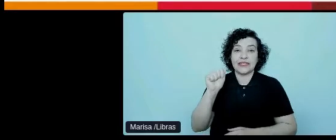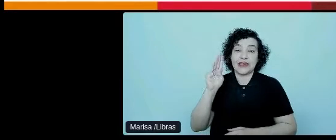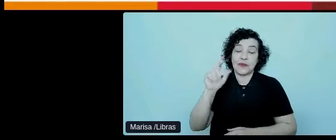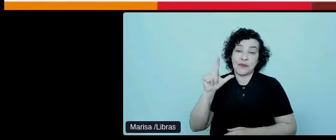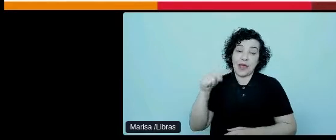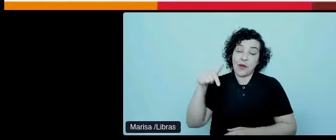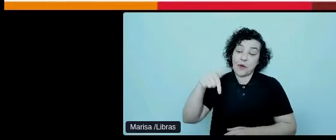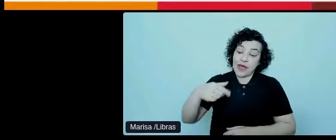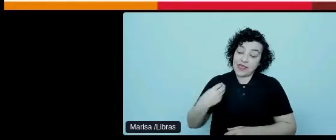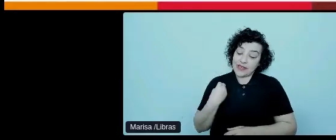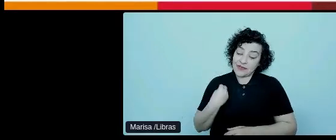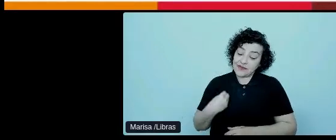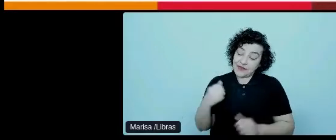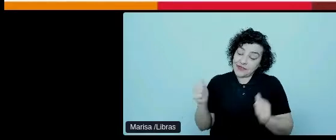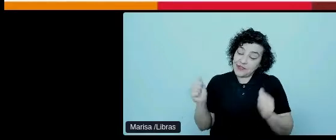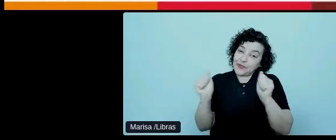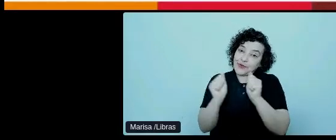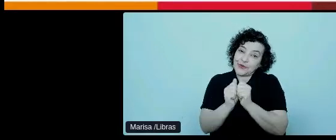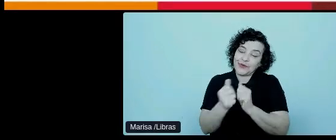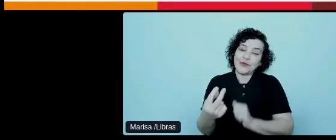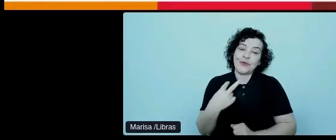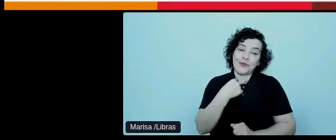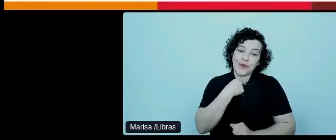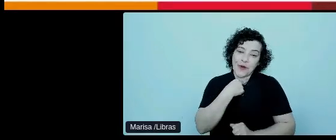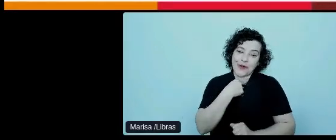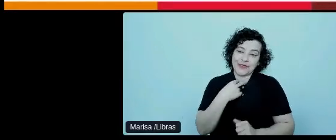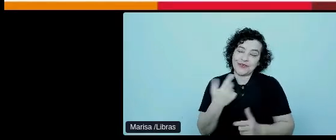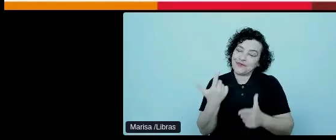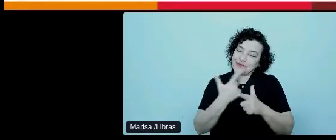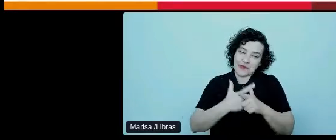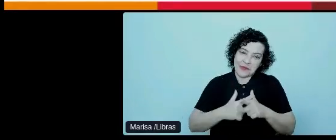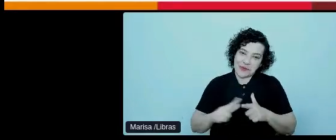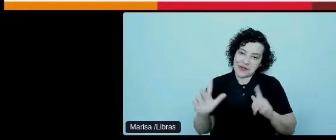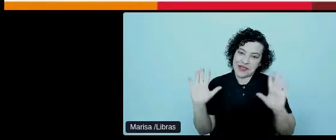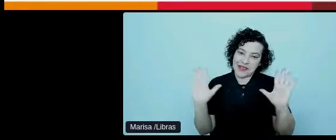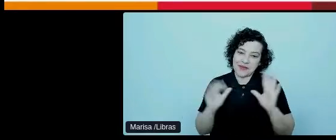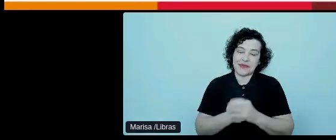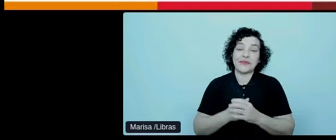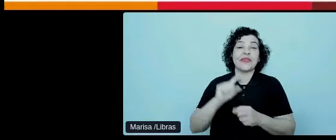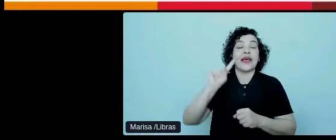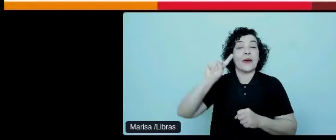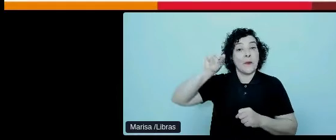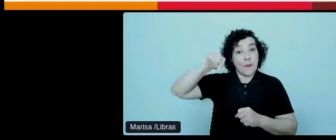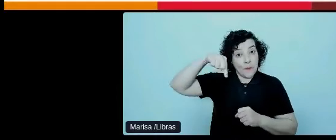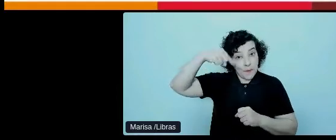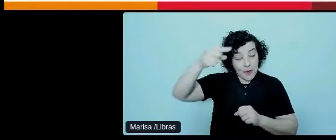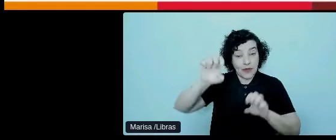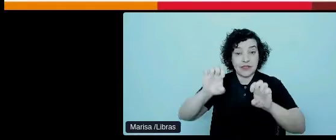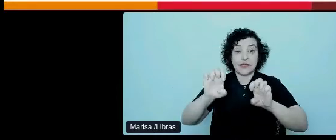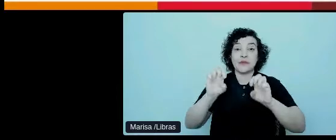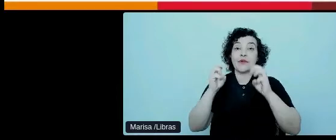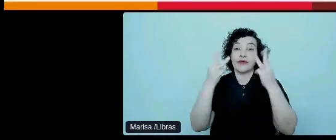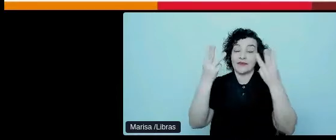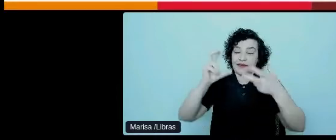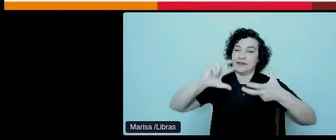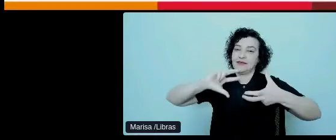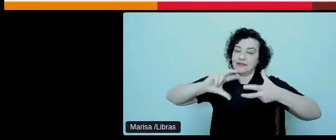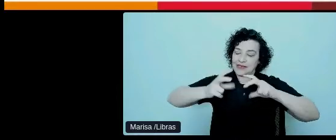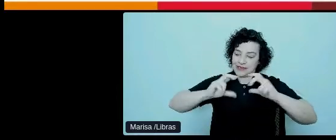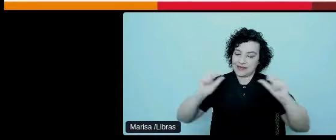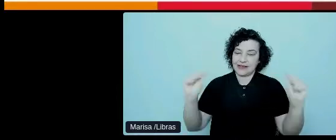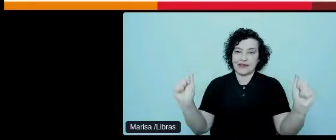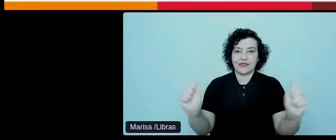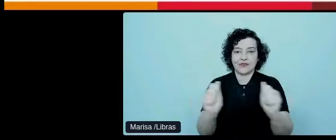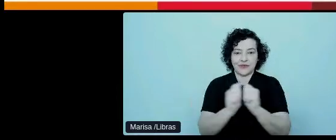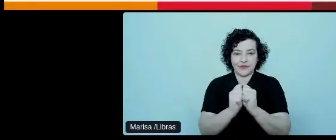A gente planejou tanto isso, mas tudo bem. Próximas edições nós estaremos aí juntas. E a gente